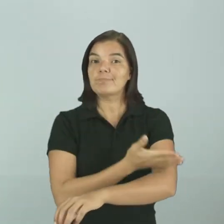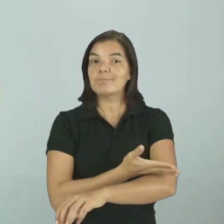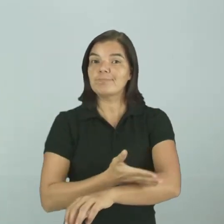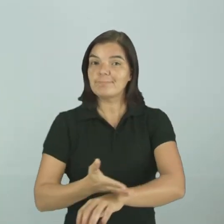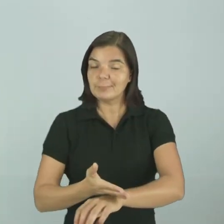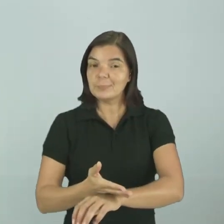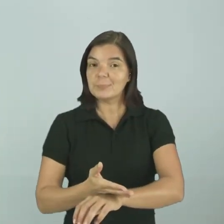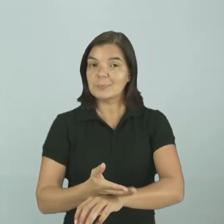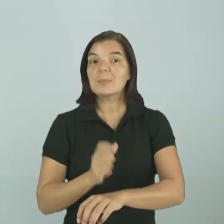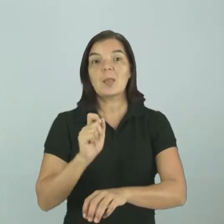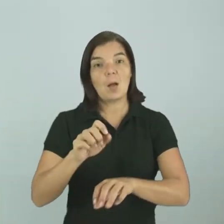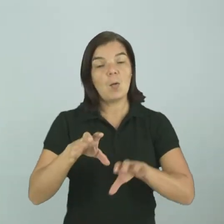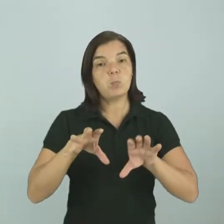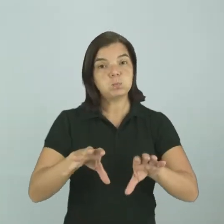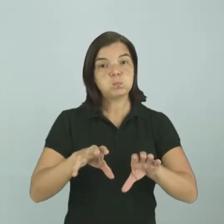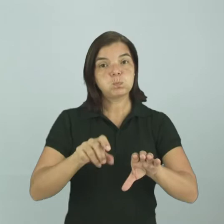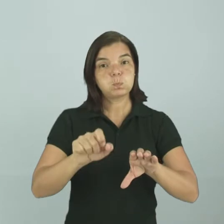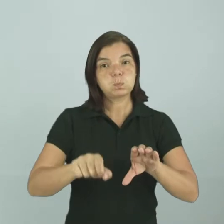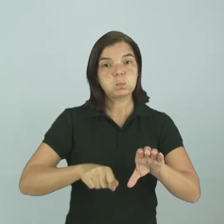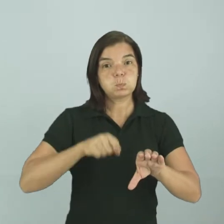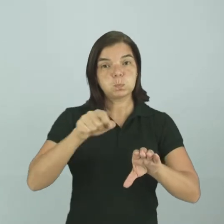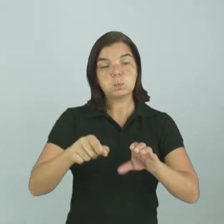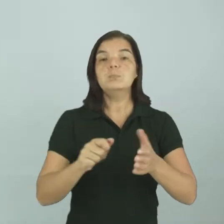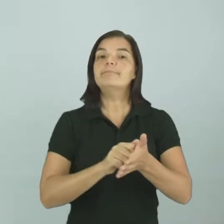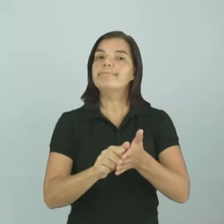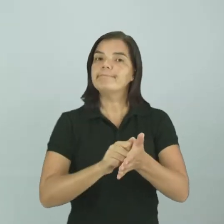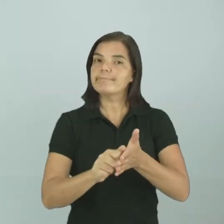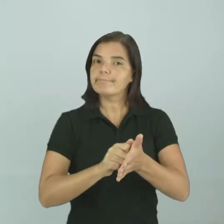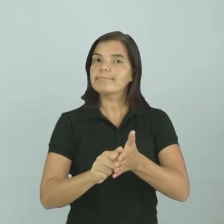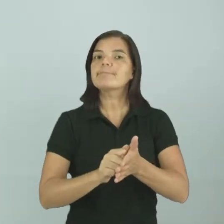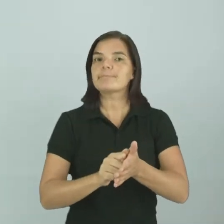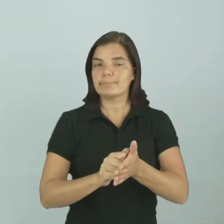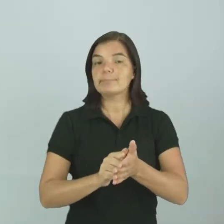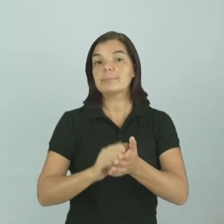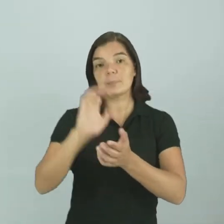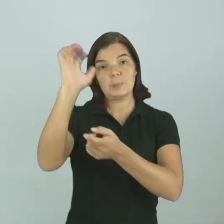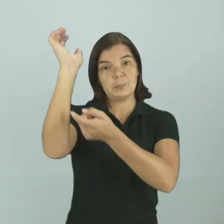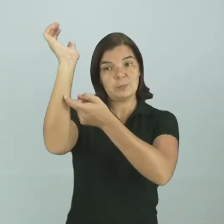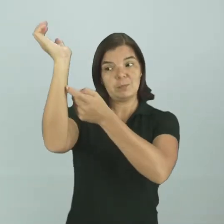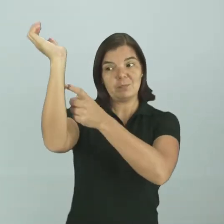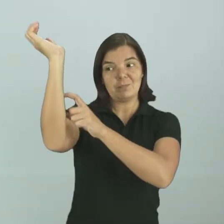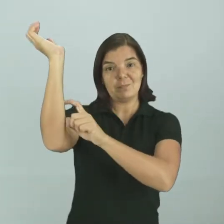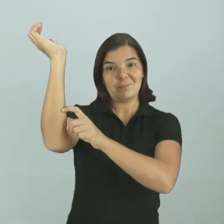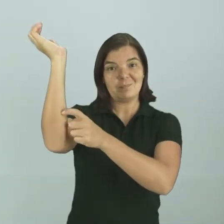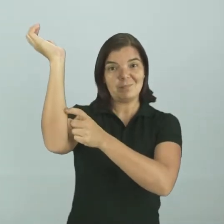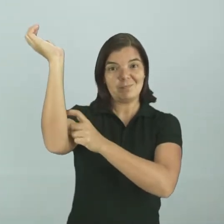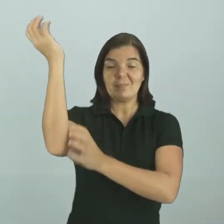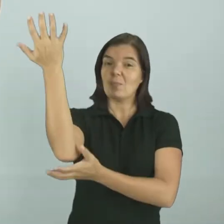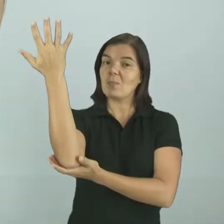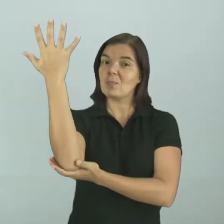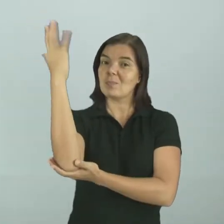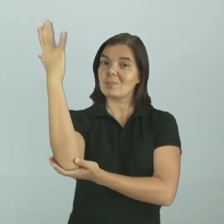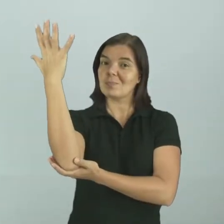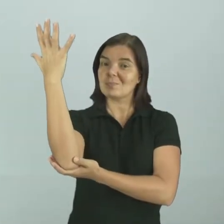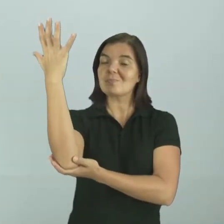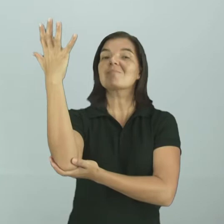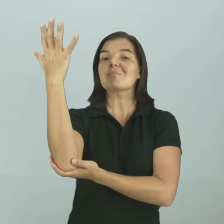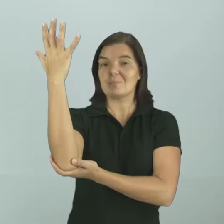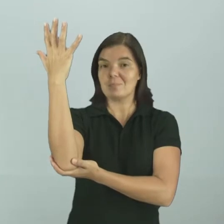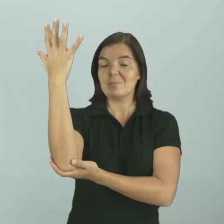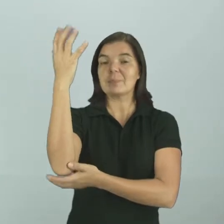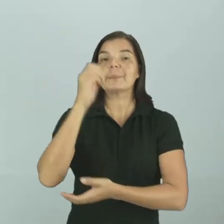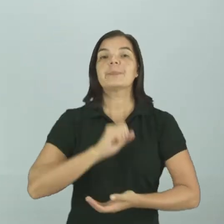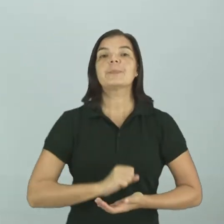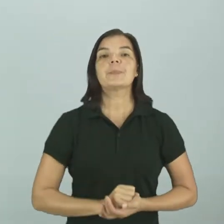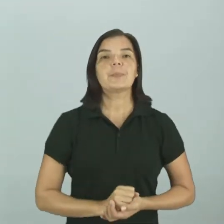ouro branco, que é o látex da seringueira, que vem da onde? Da planta, lá daquela árvore da